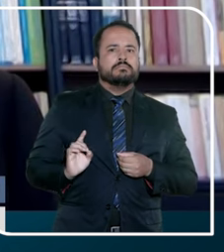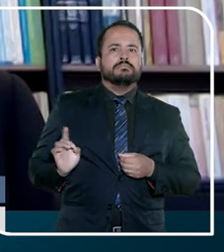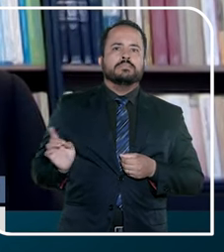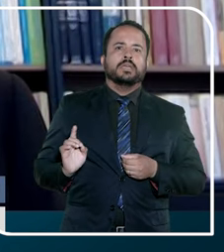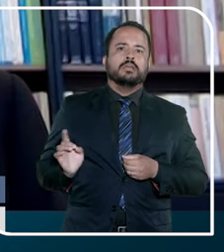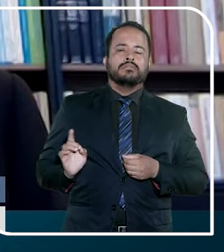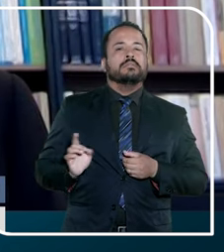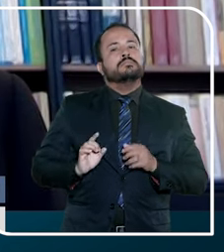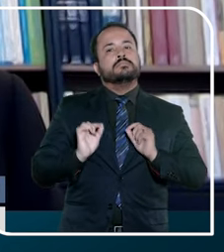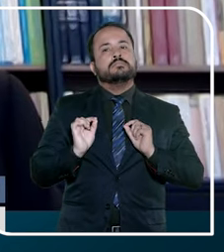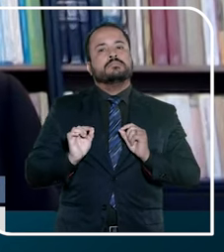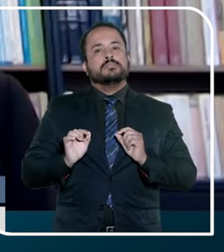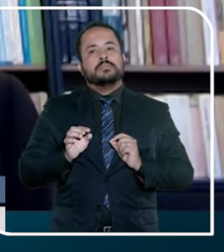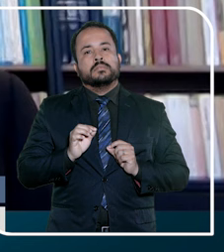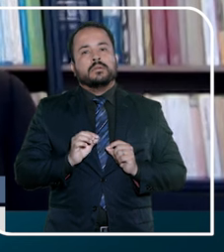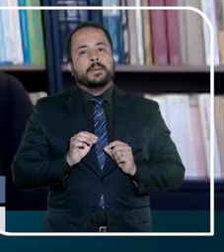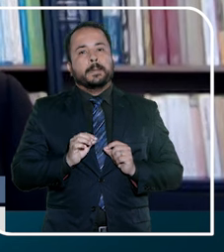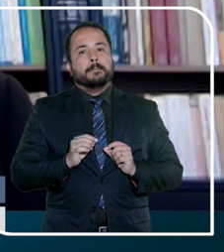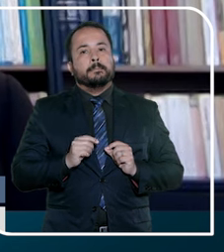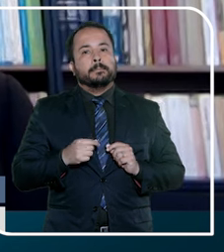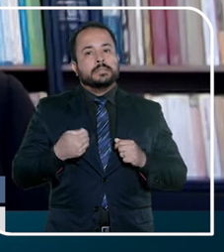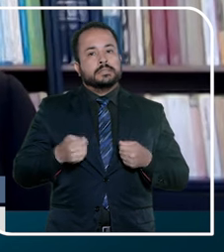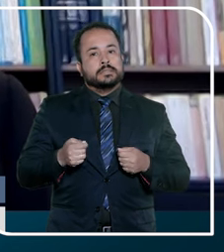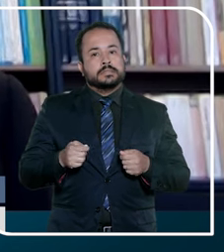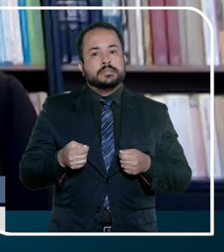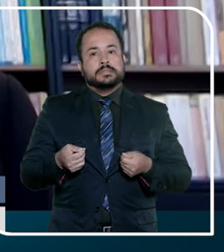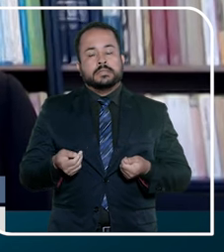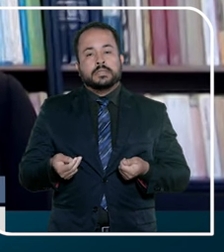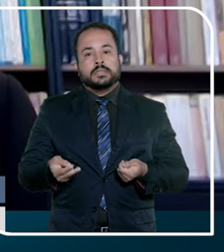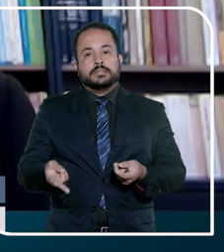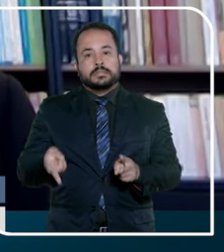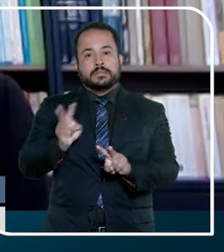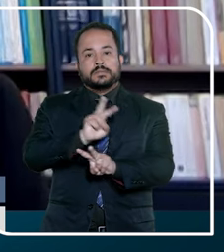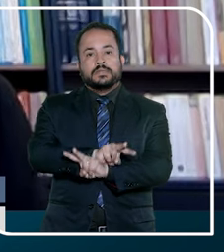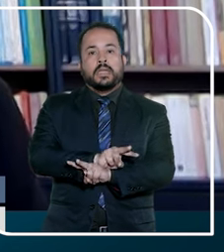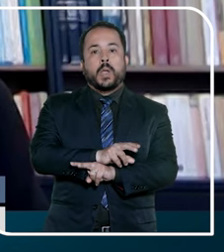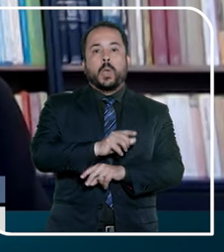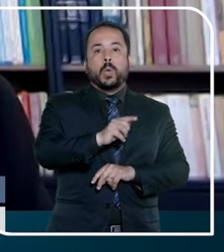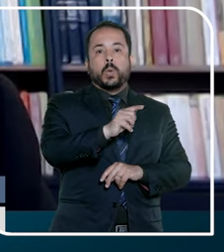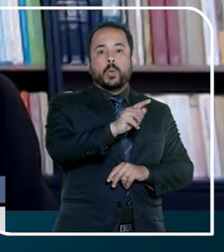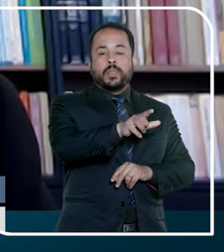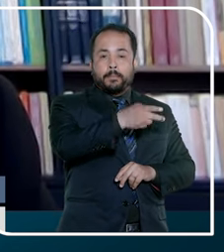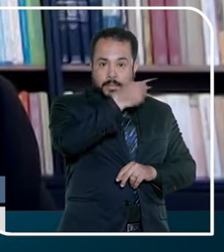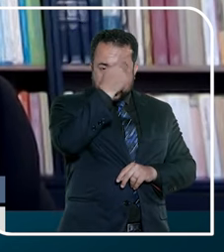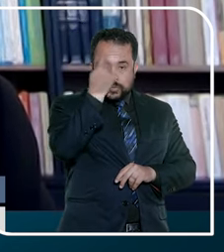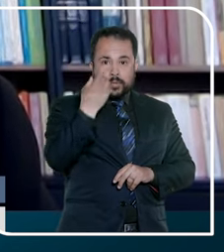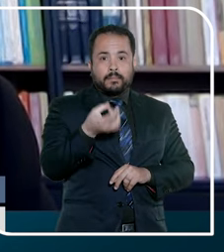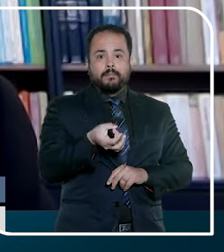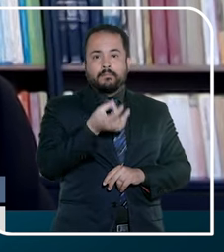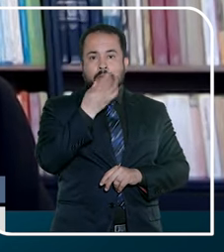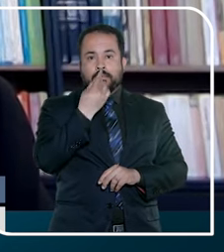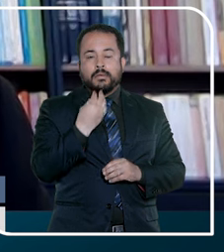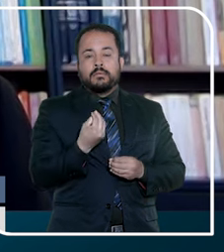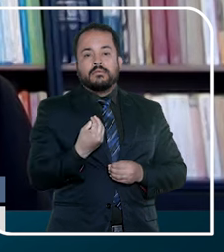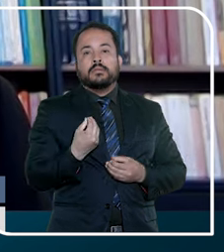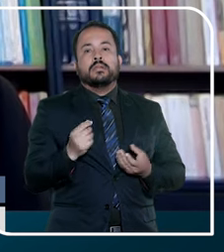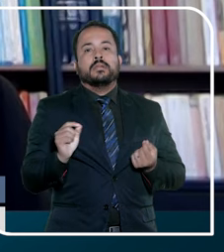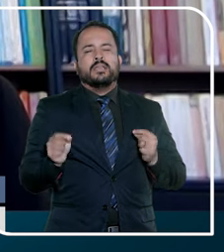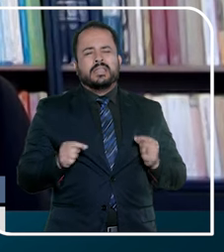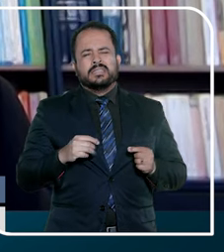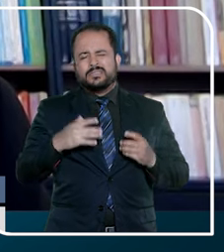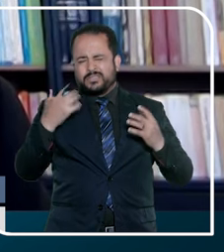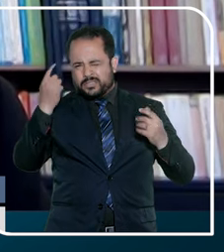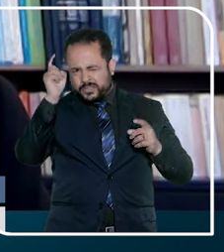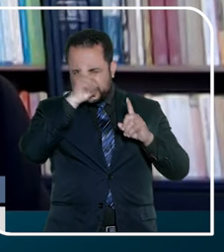de de transferência para outra pessoa é muito difícil imaginar uma situação em que se